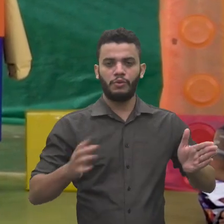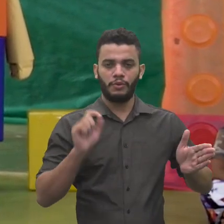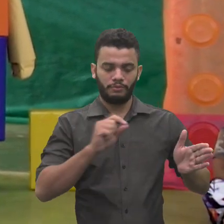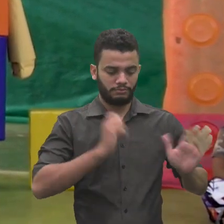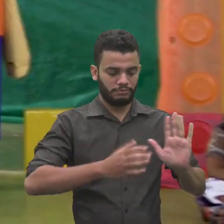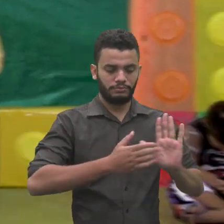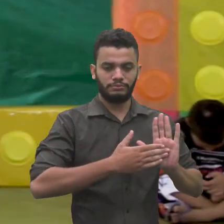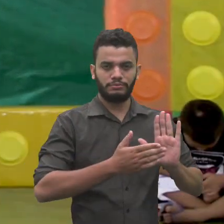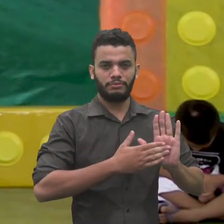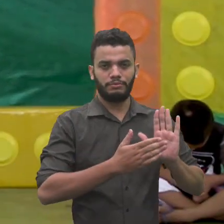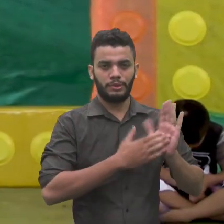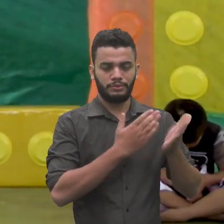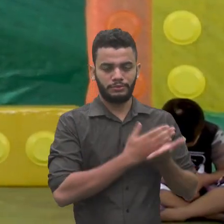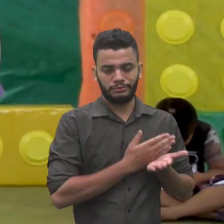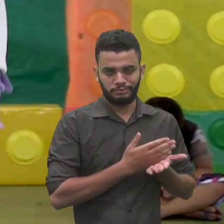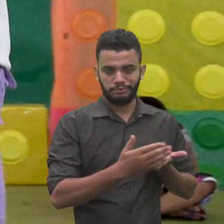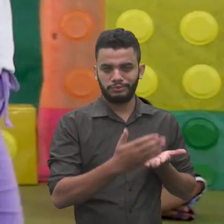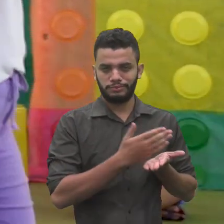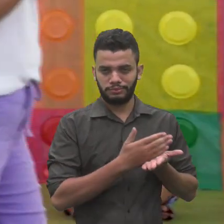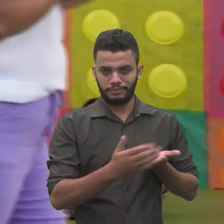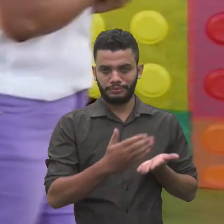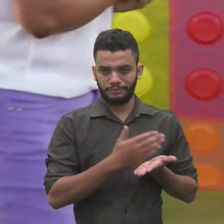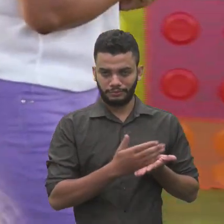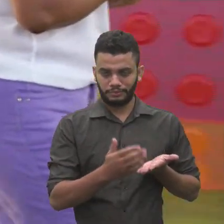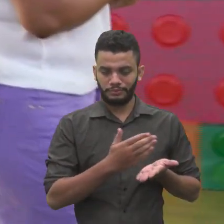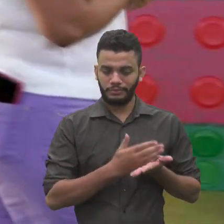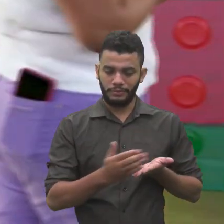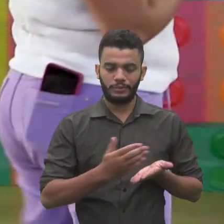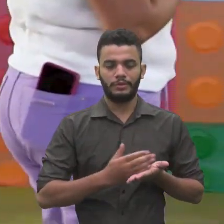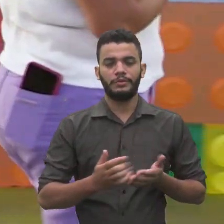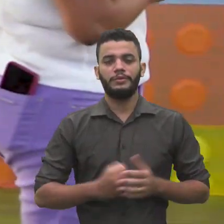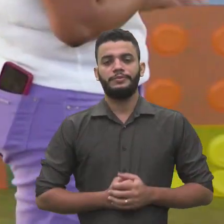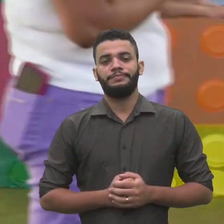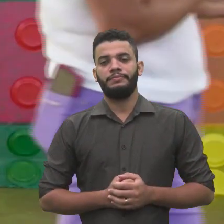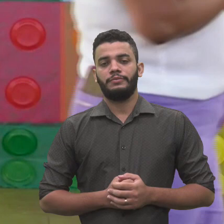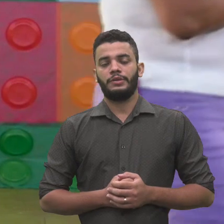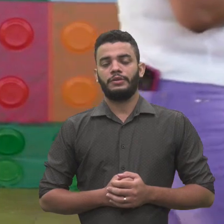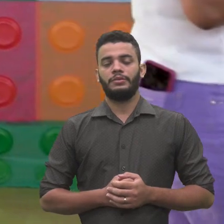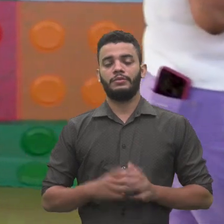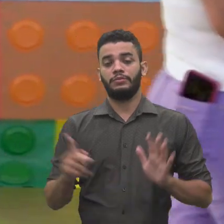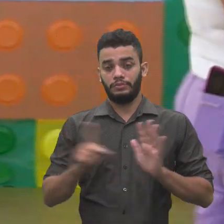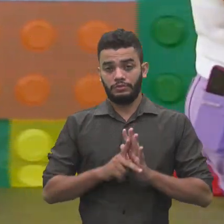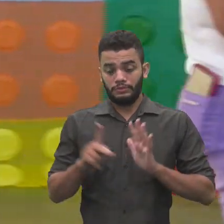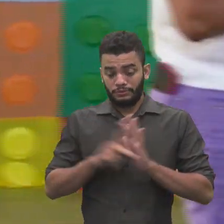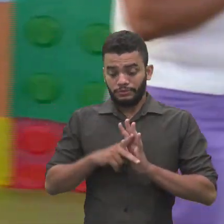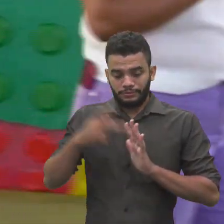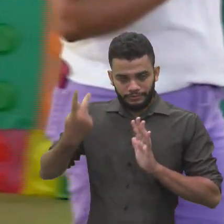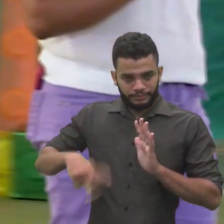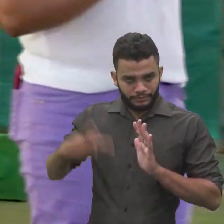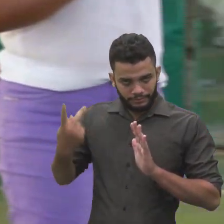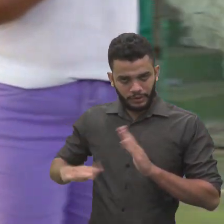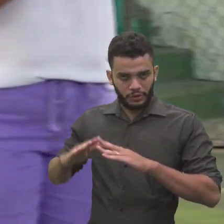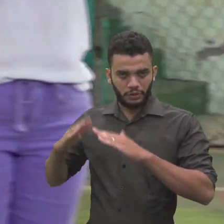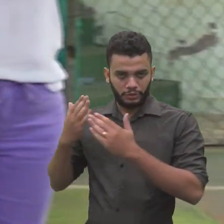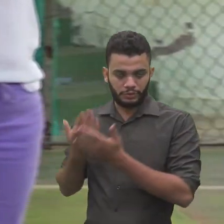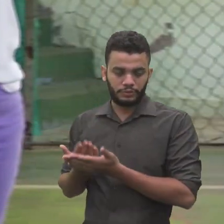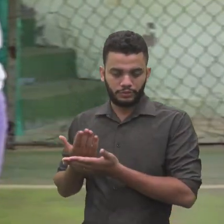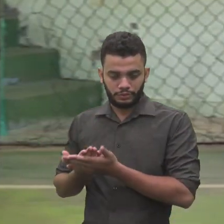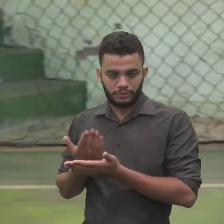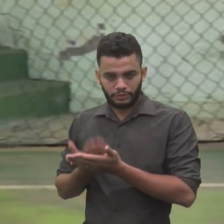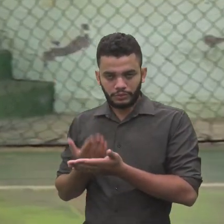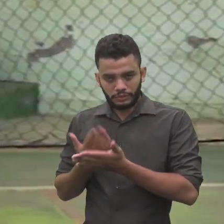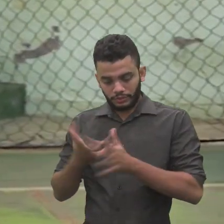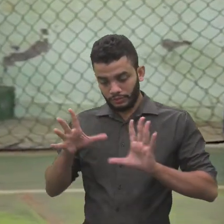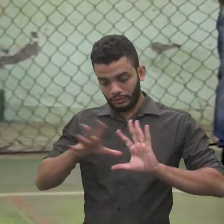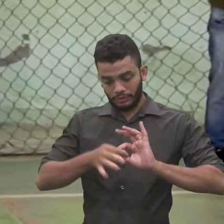Que isso, projeto institucional? Que é? É o projeto que vai perpassar a